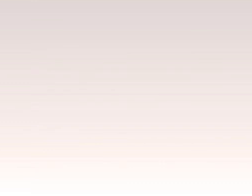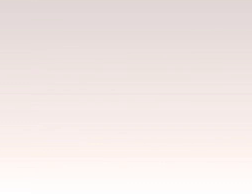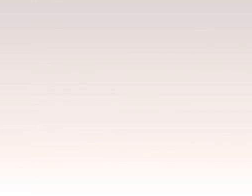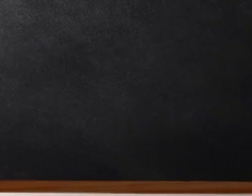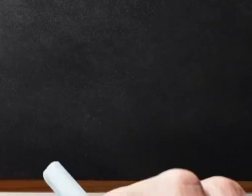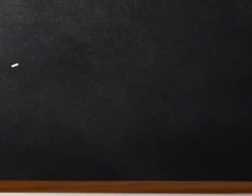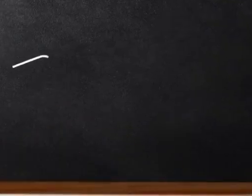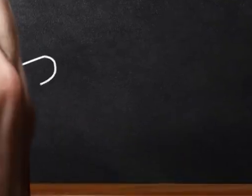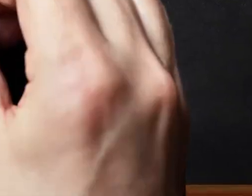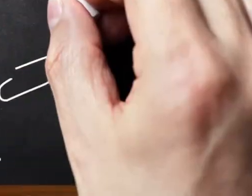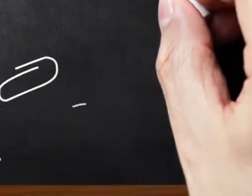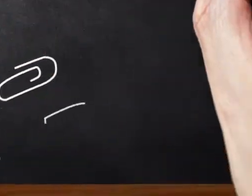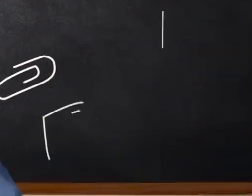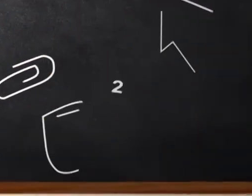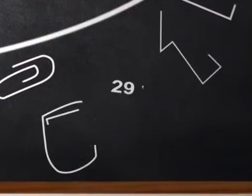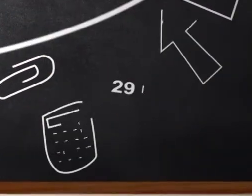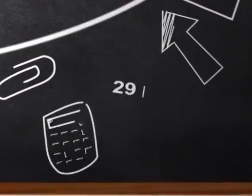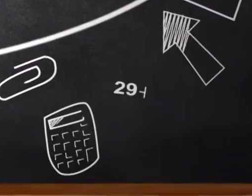e